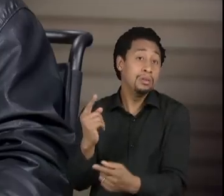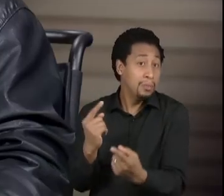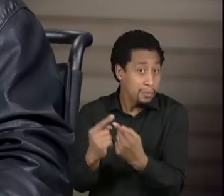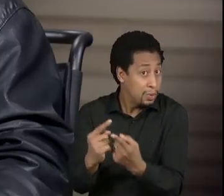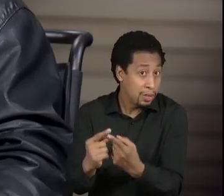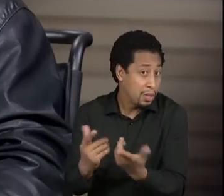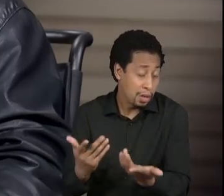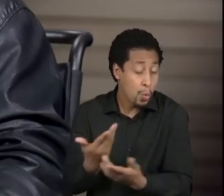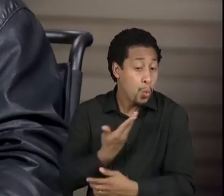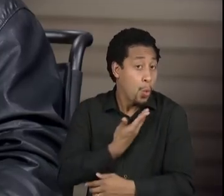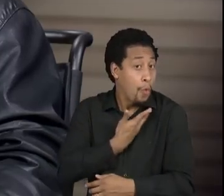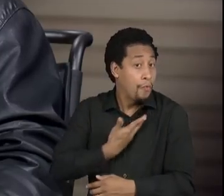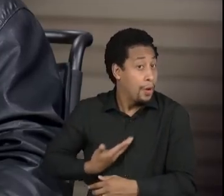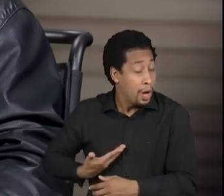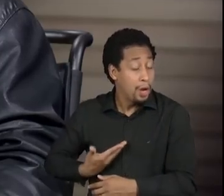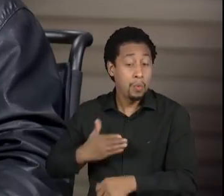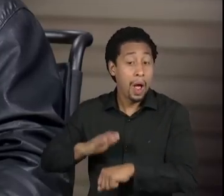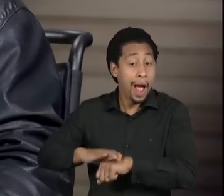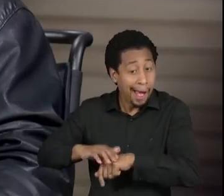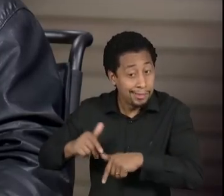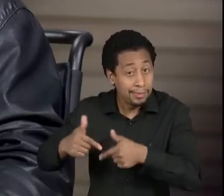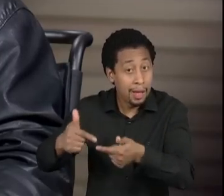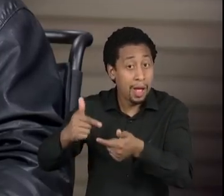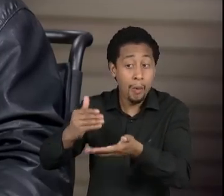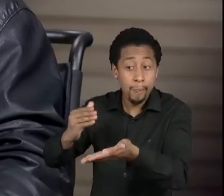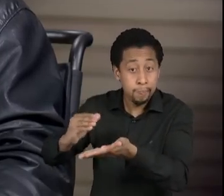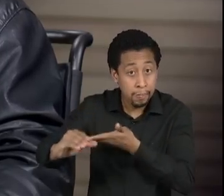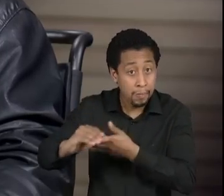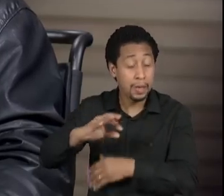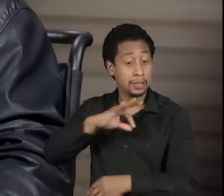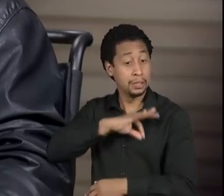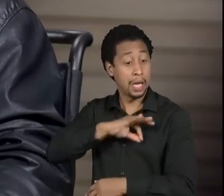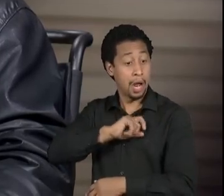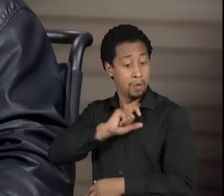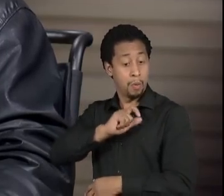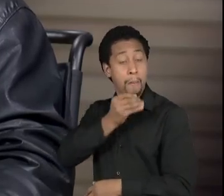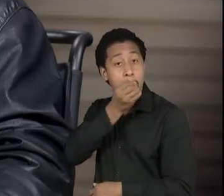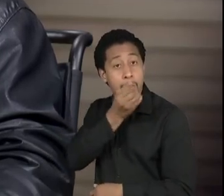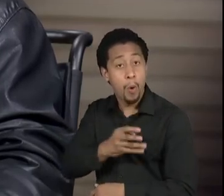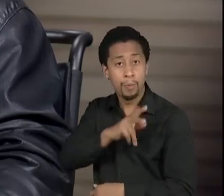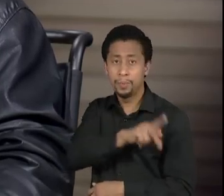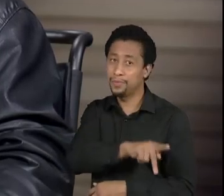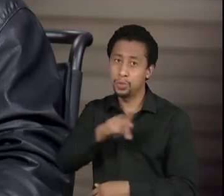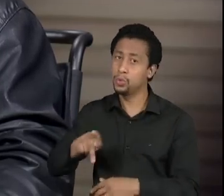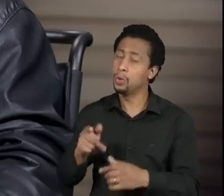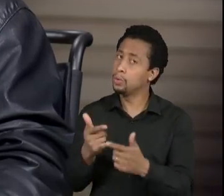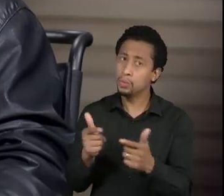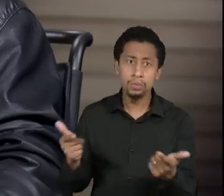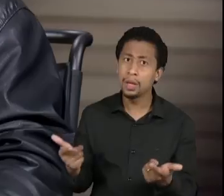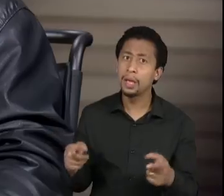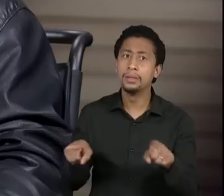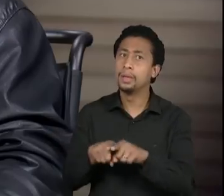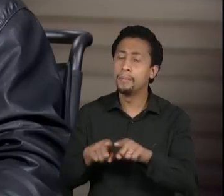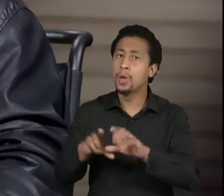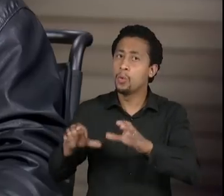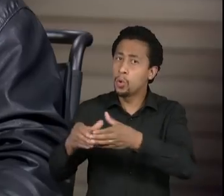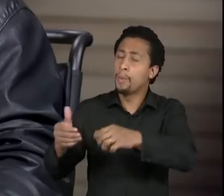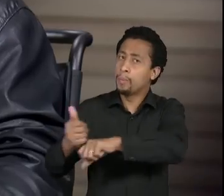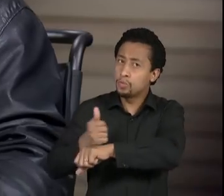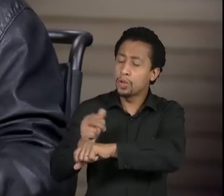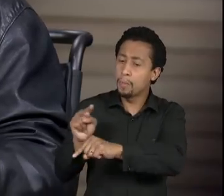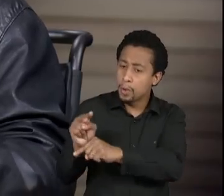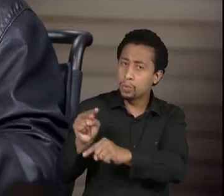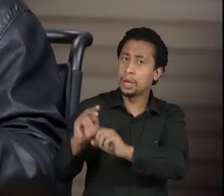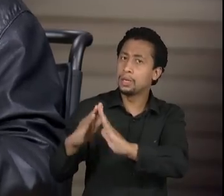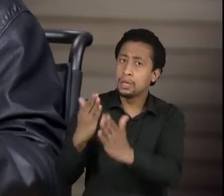no Brasil, não tem investimentos para ter bons salários de professores, ter um quadro adequado de profissionais na escola,